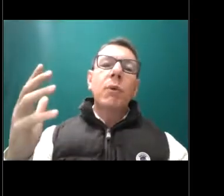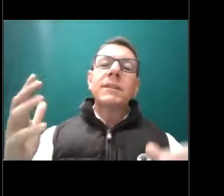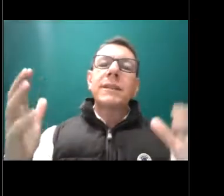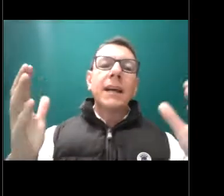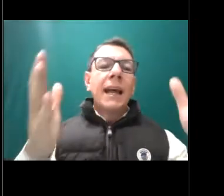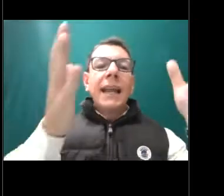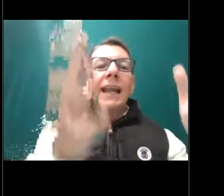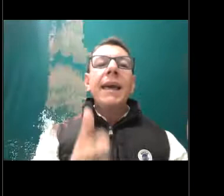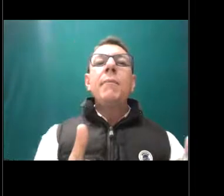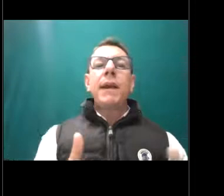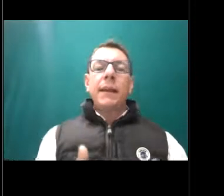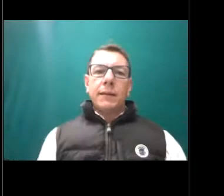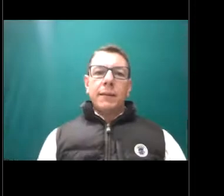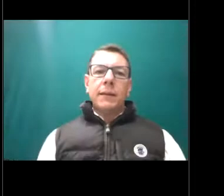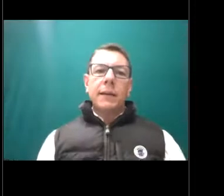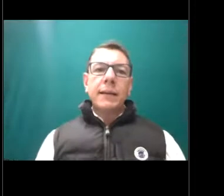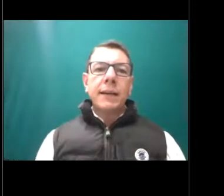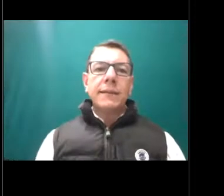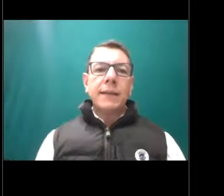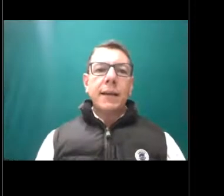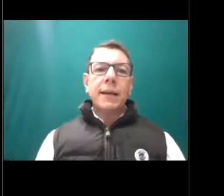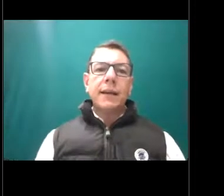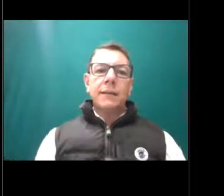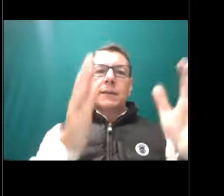essa resposta. Lembrem